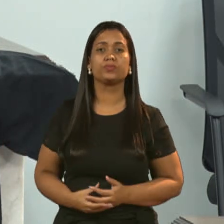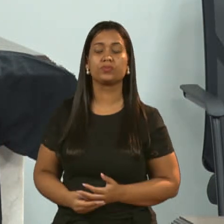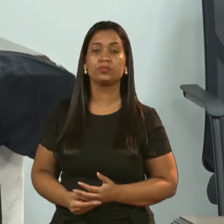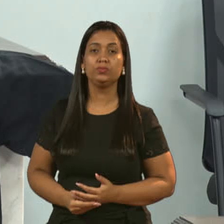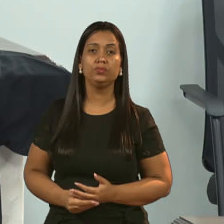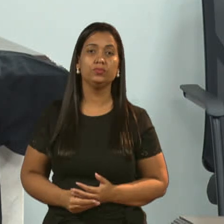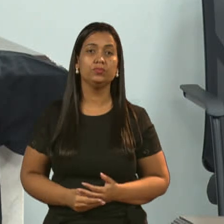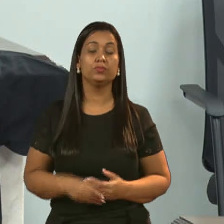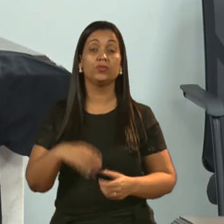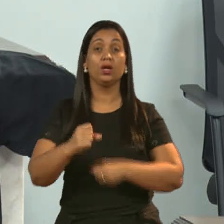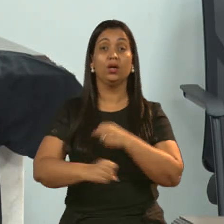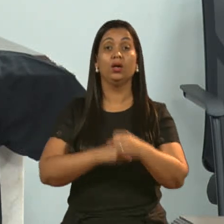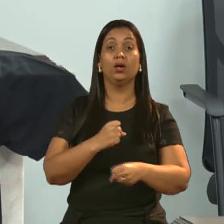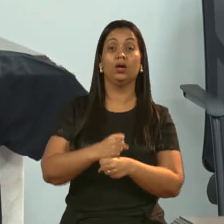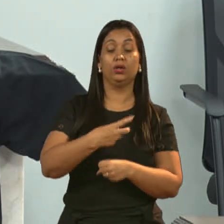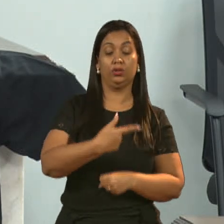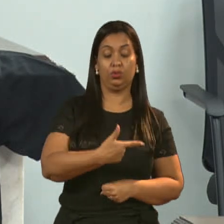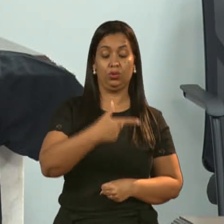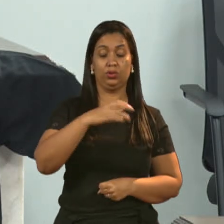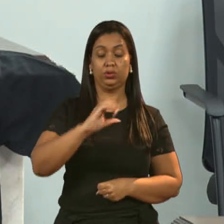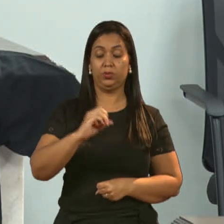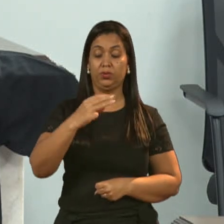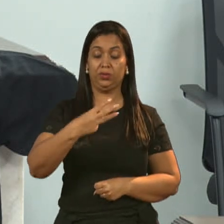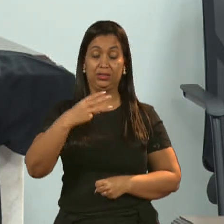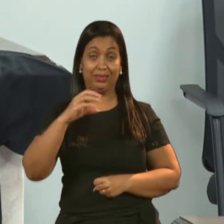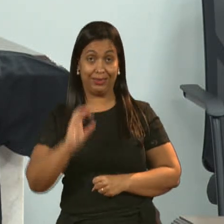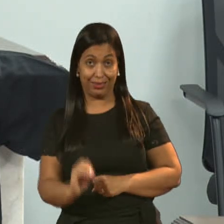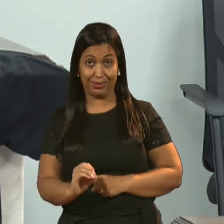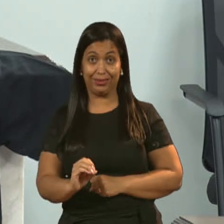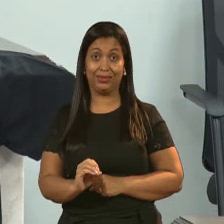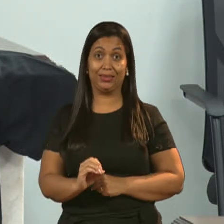em 2030, provavelmente, nós teremos